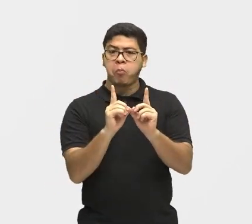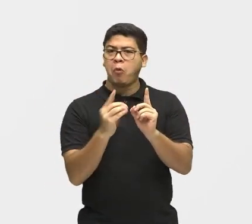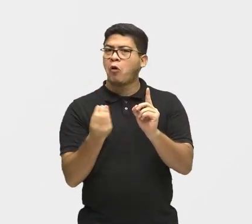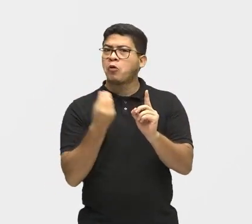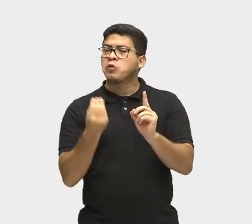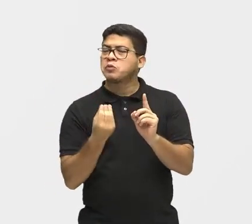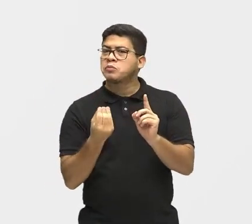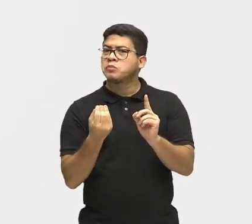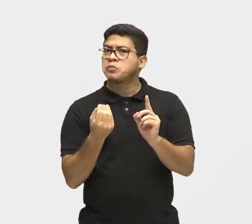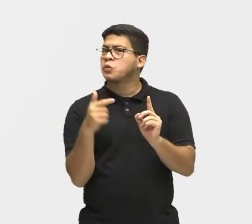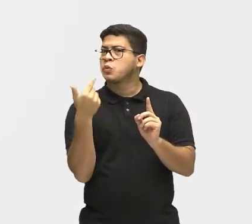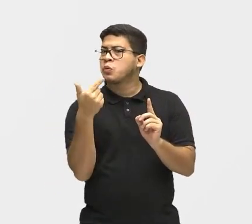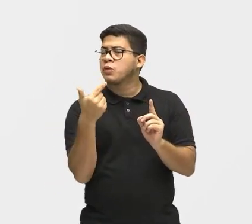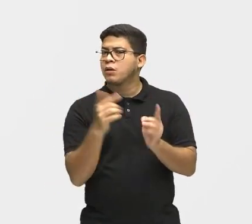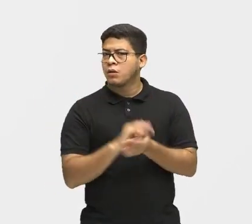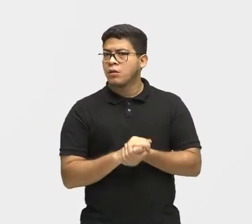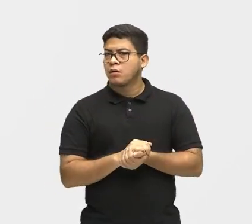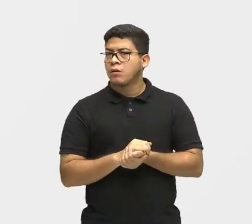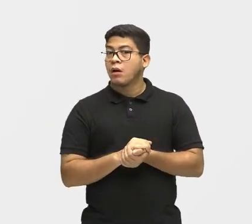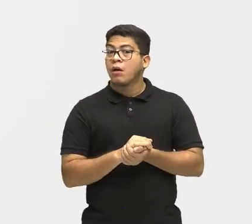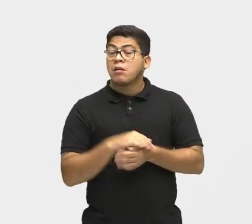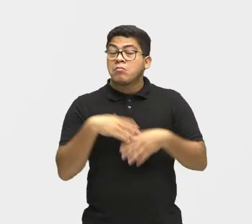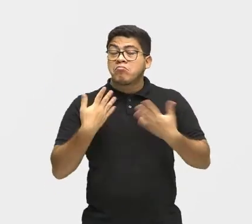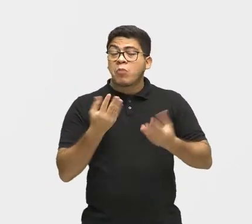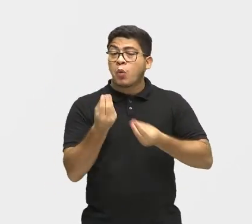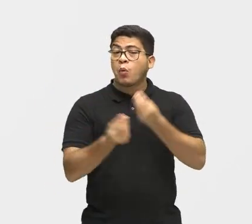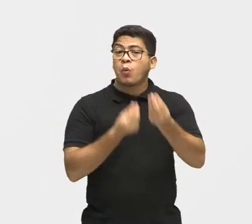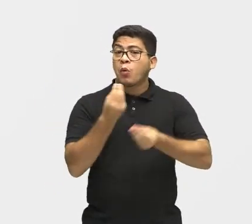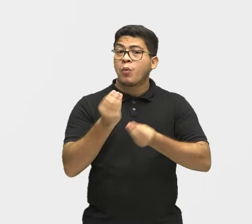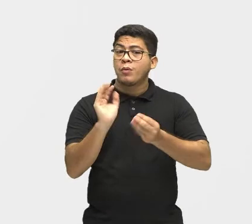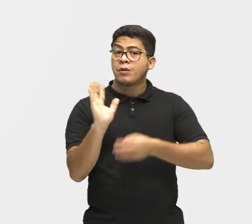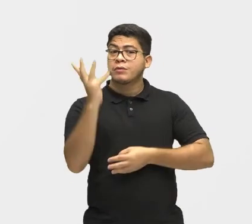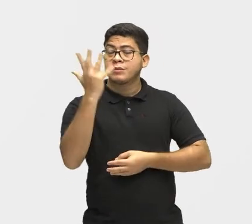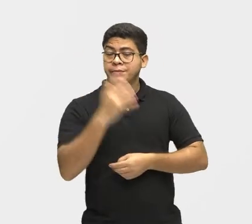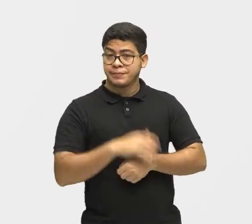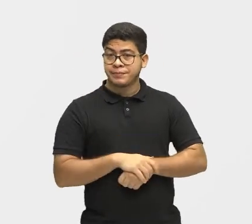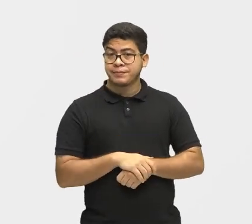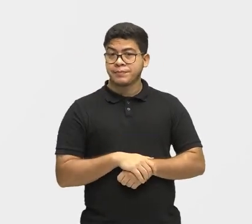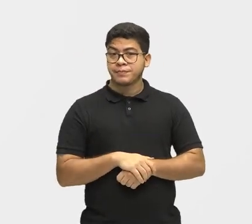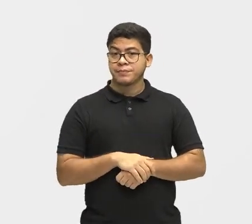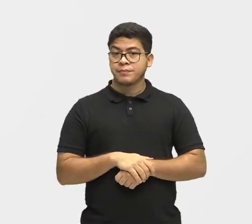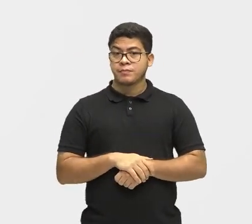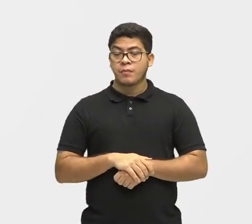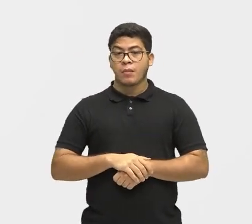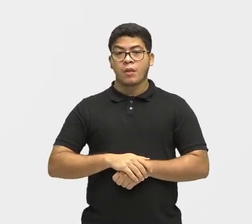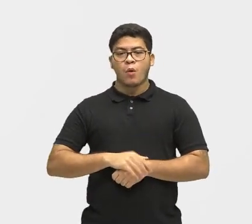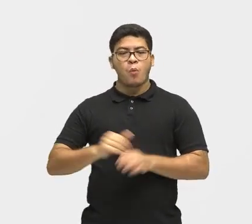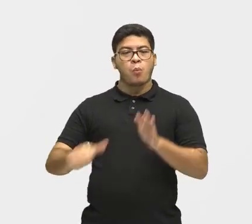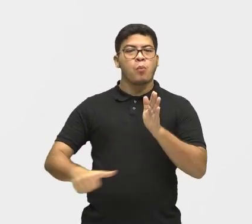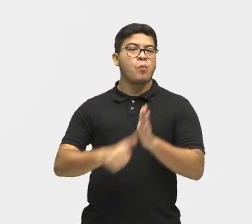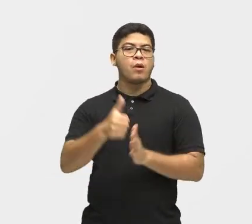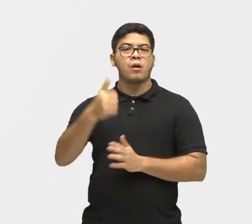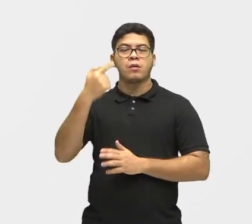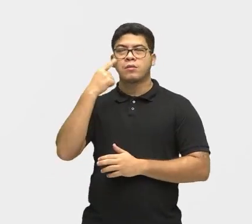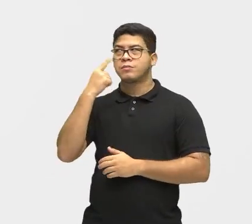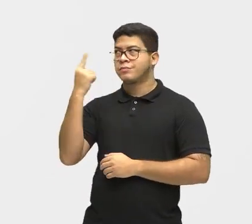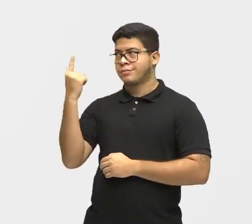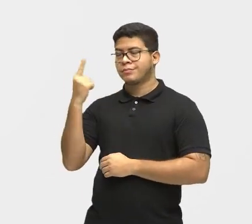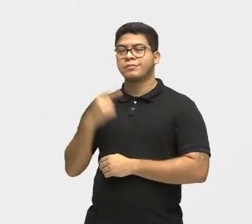Quem realiza esse movimento de encontro dos gametas? O primeiro processo é o processo de polinização. Você tem